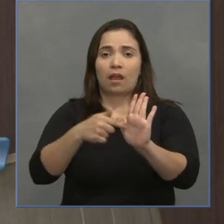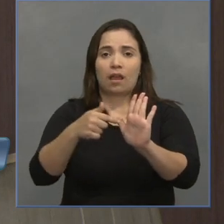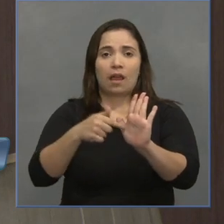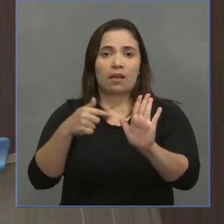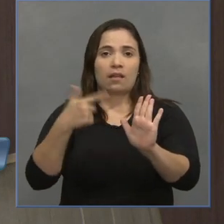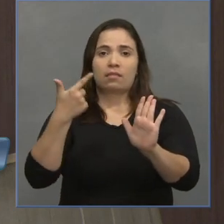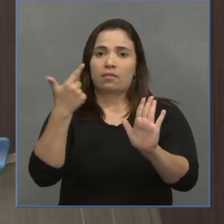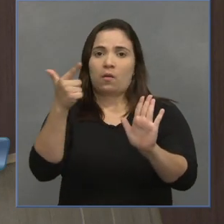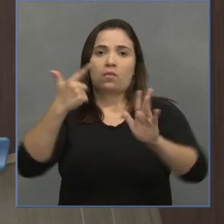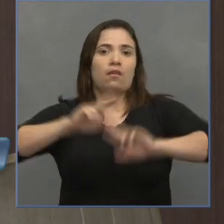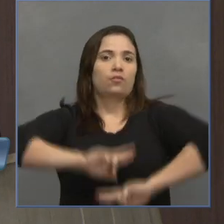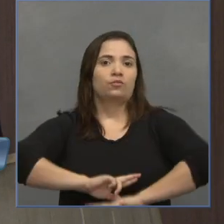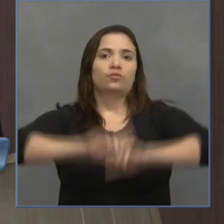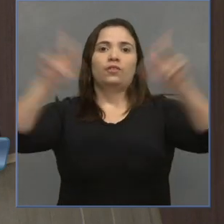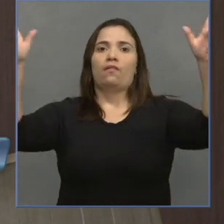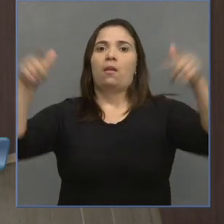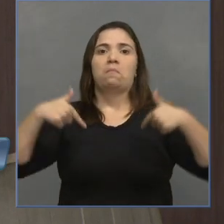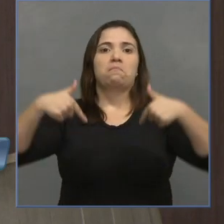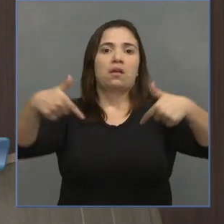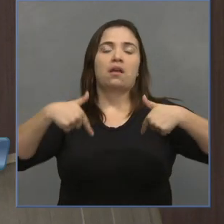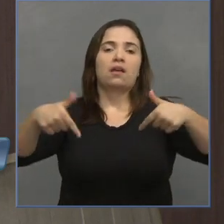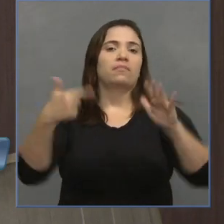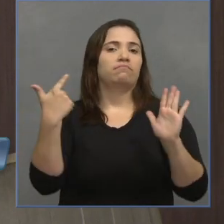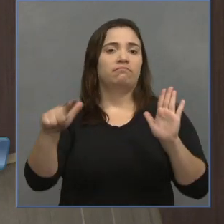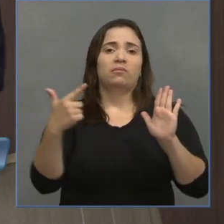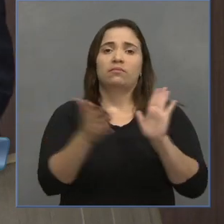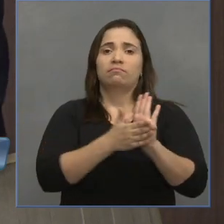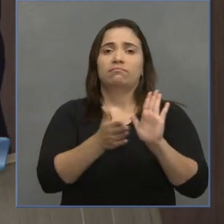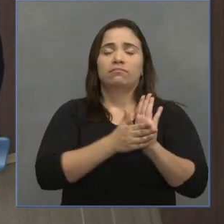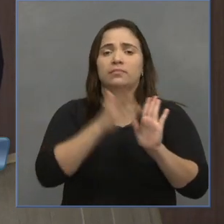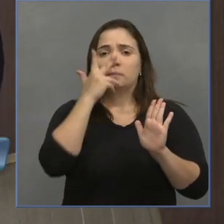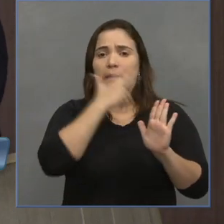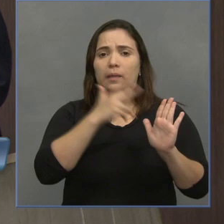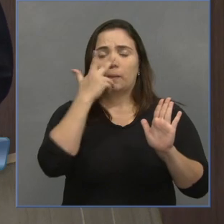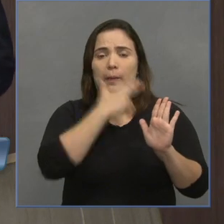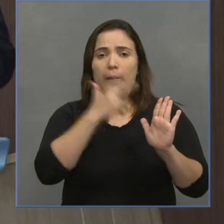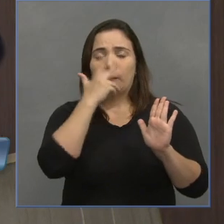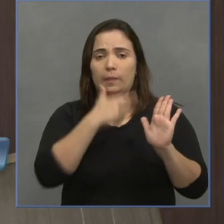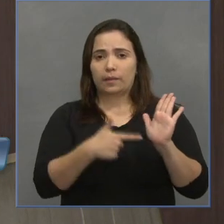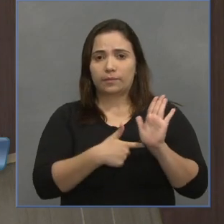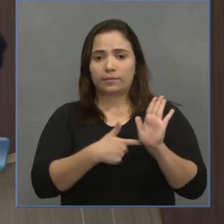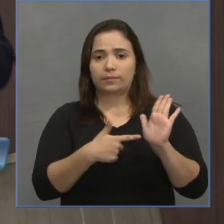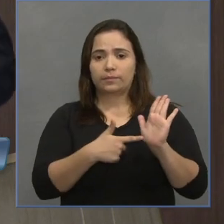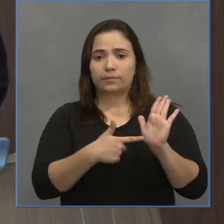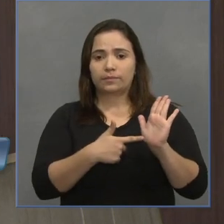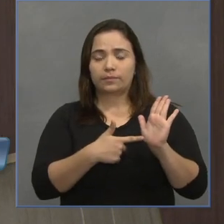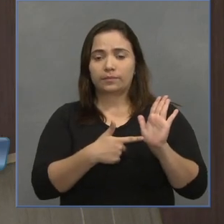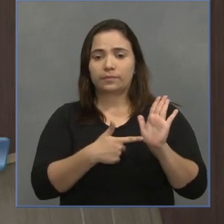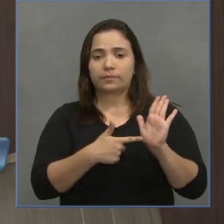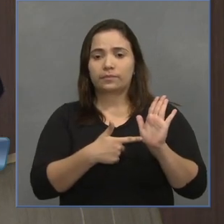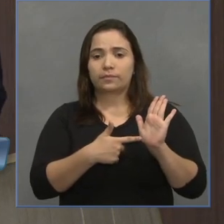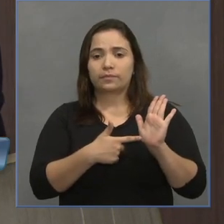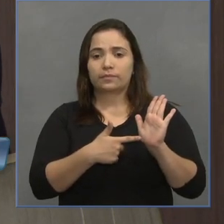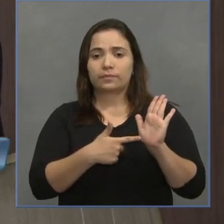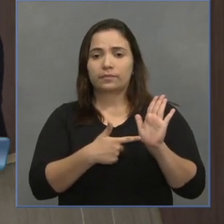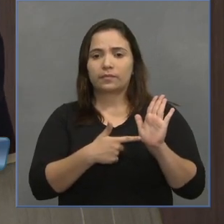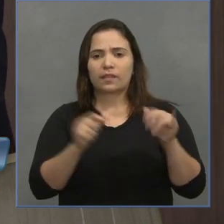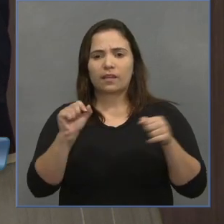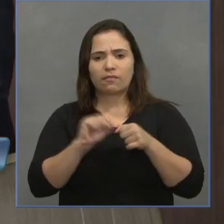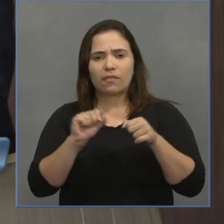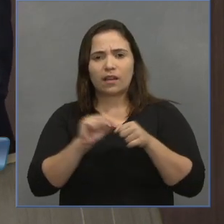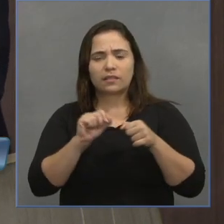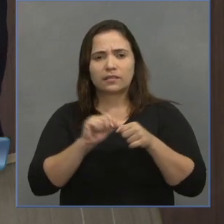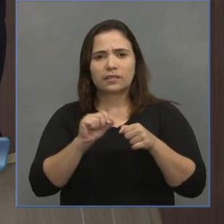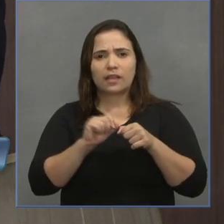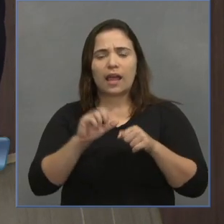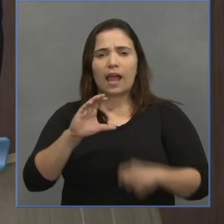grandes consumidores que tomam muito desta água, os carcinicultores. Fazer carcinicultura com água